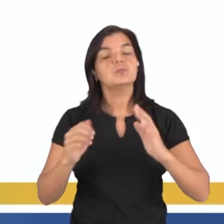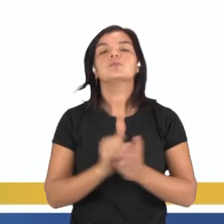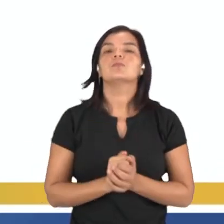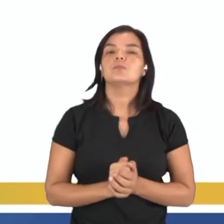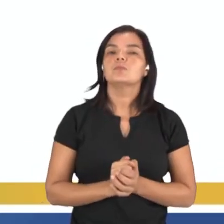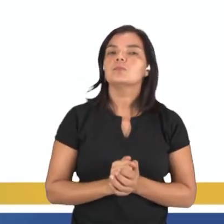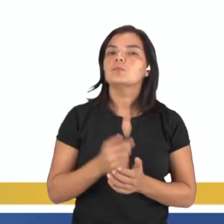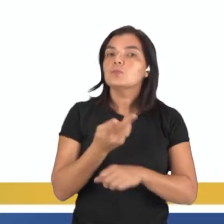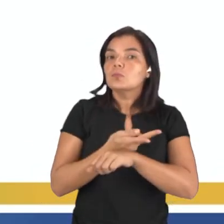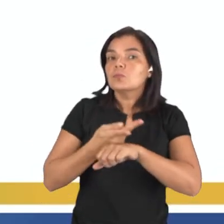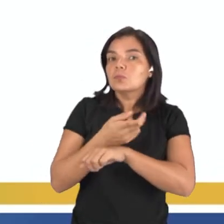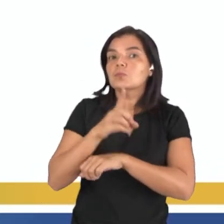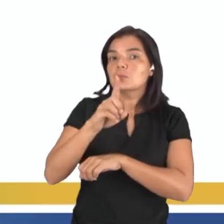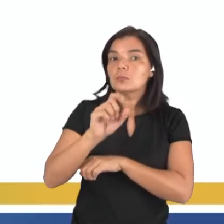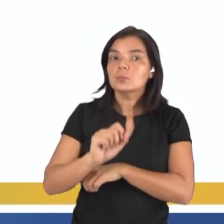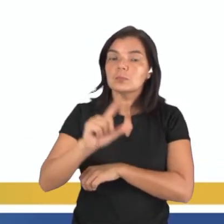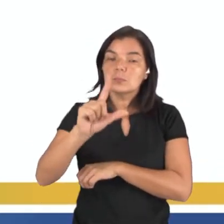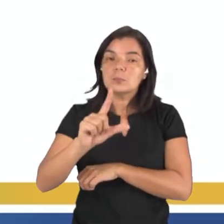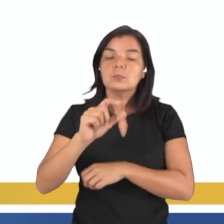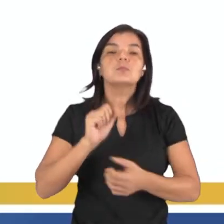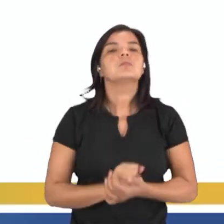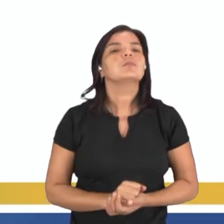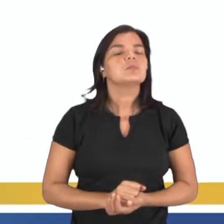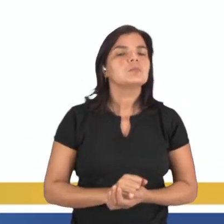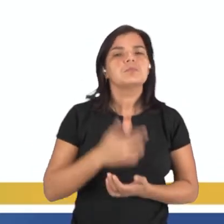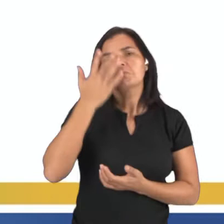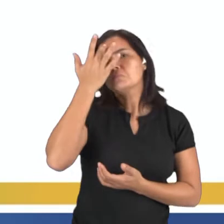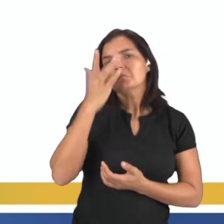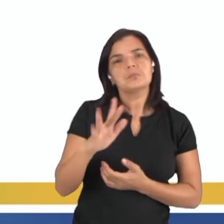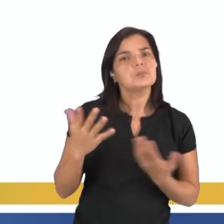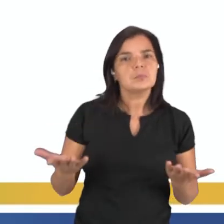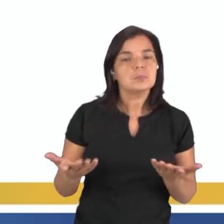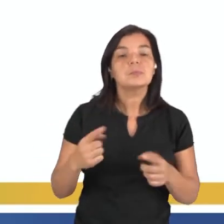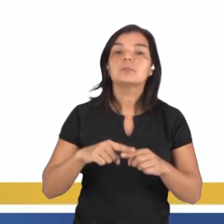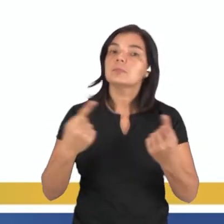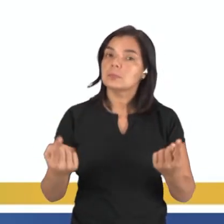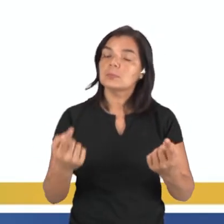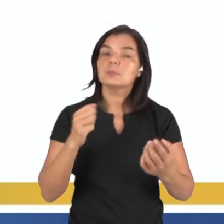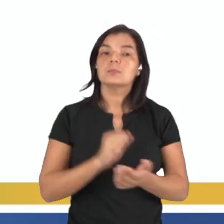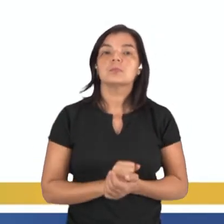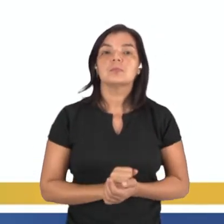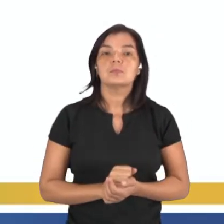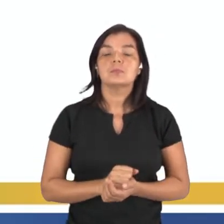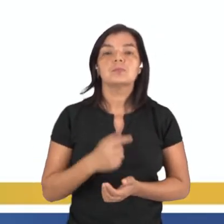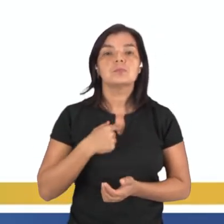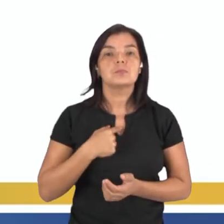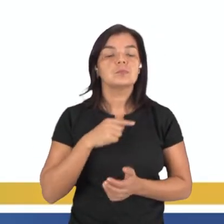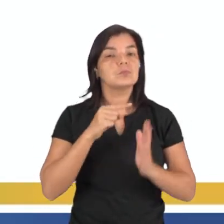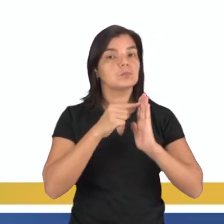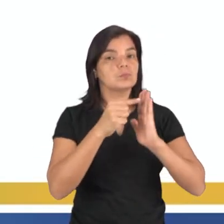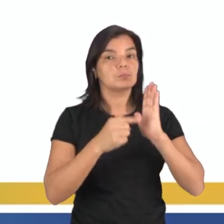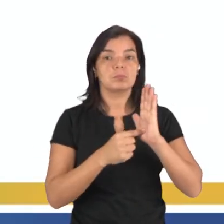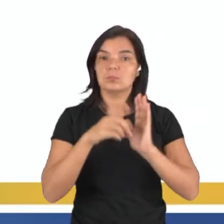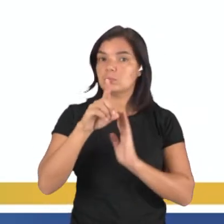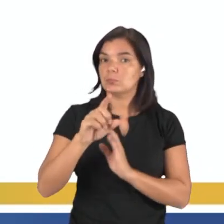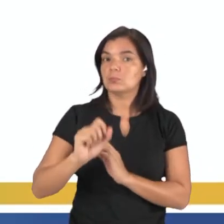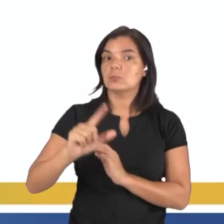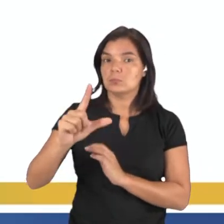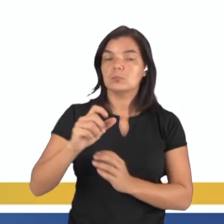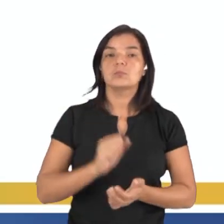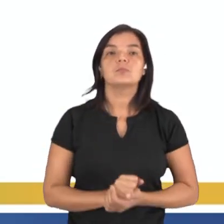do D, ali está pedindo calcular a distância real, então eu não sei isso. Então, portanto, a interrogação é para o D.